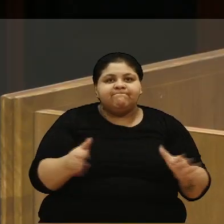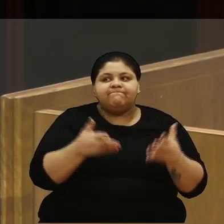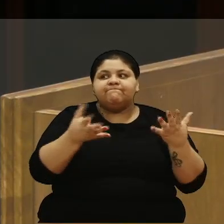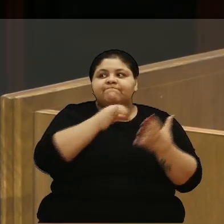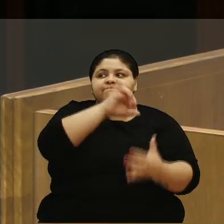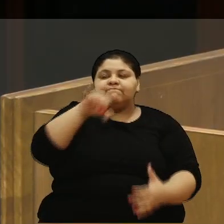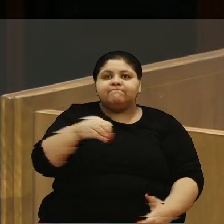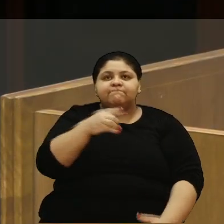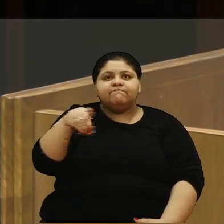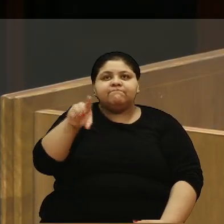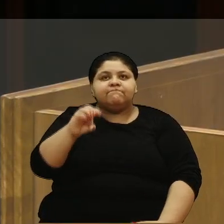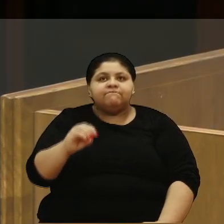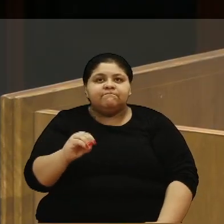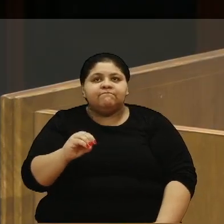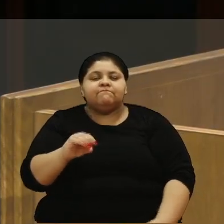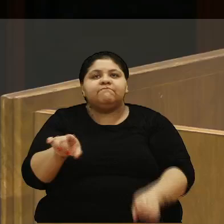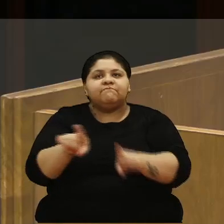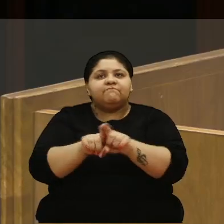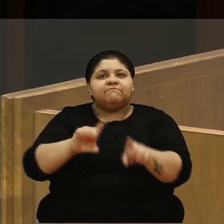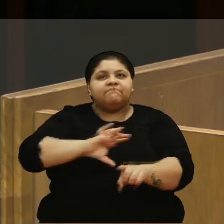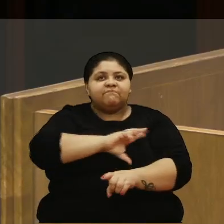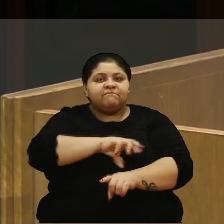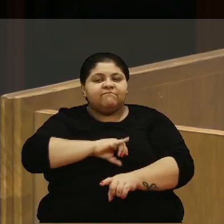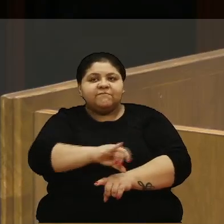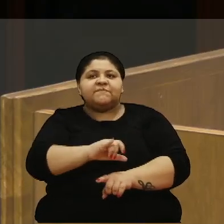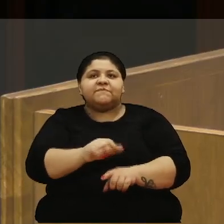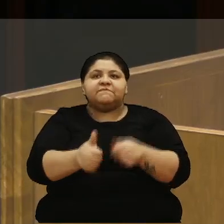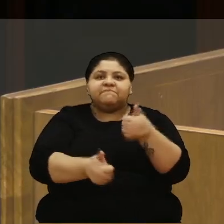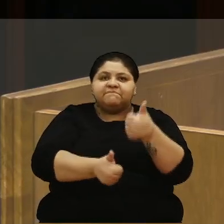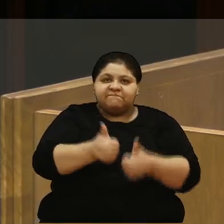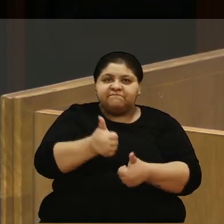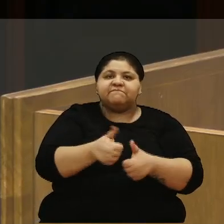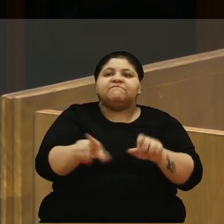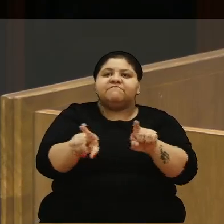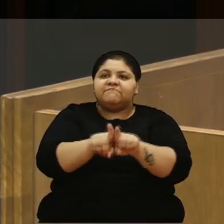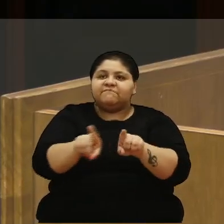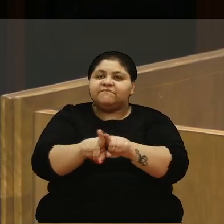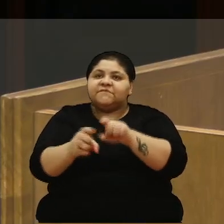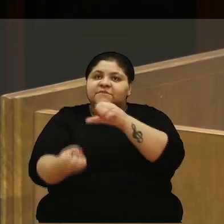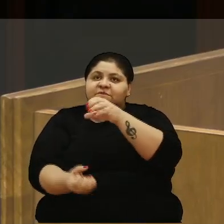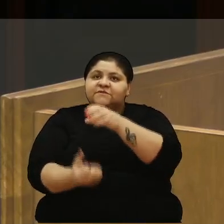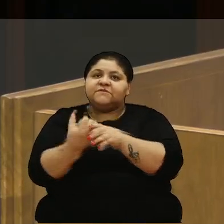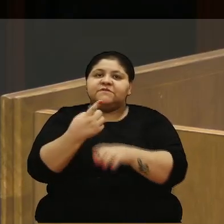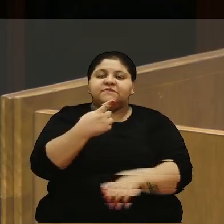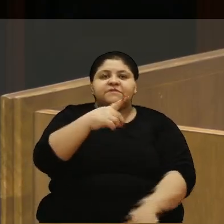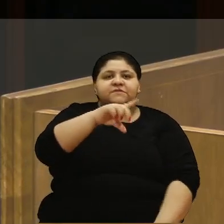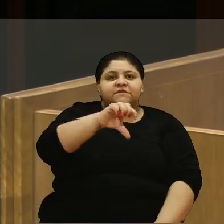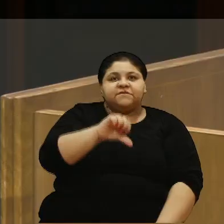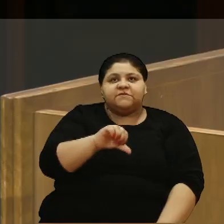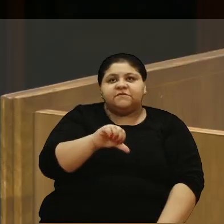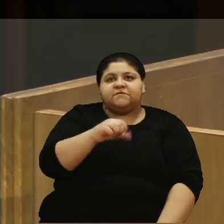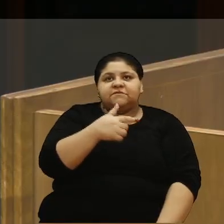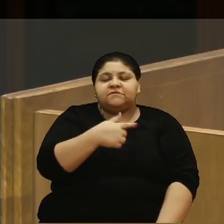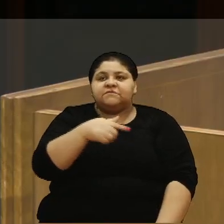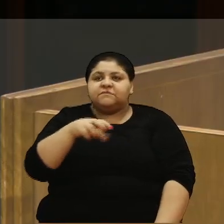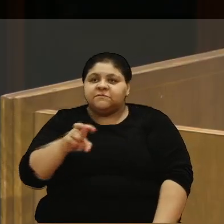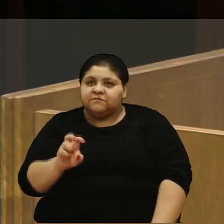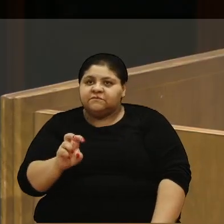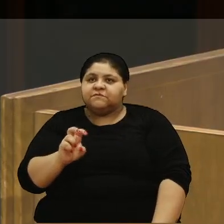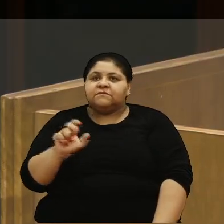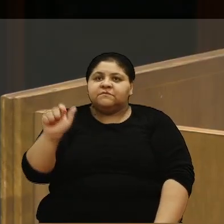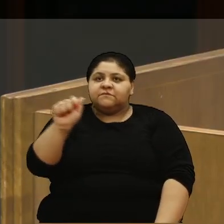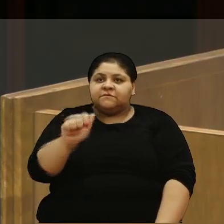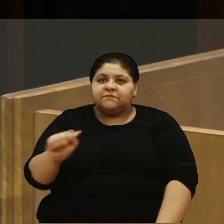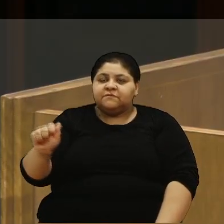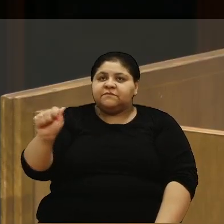João Itacir Guerra e pela paixão pelo futebol. Assim, foi fundada em 1975 a